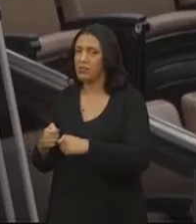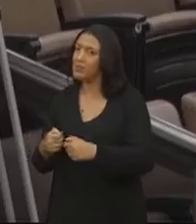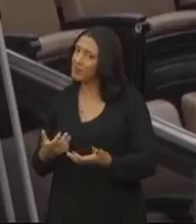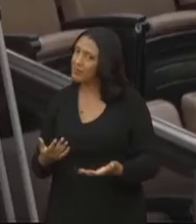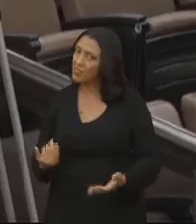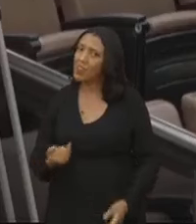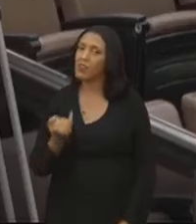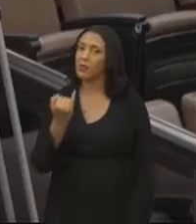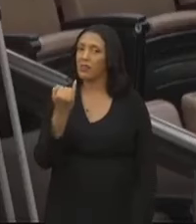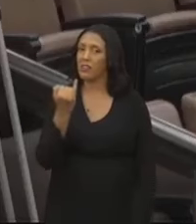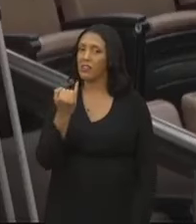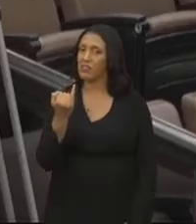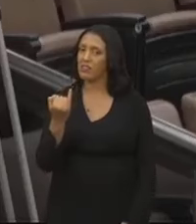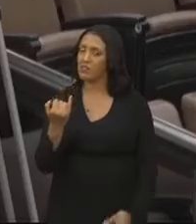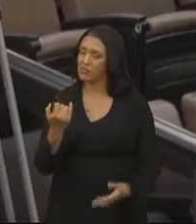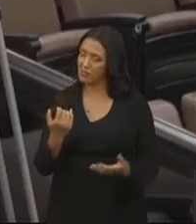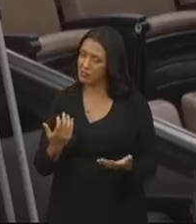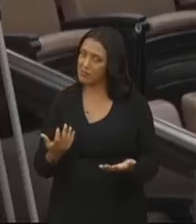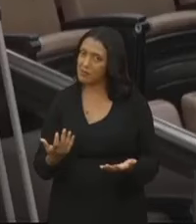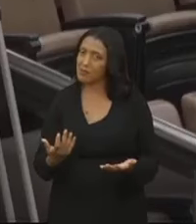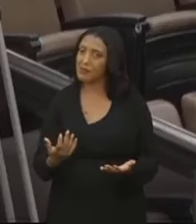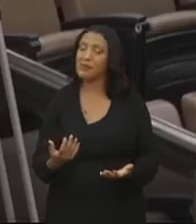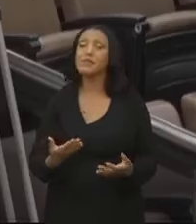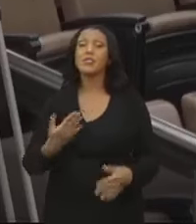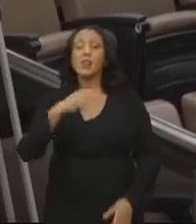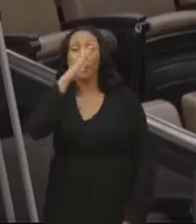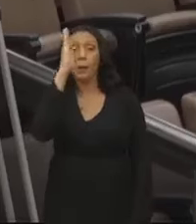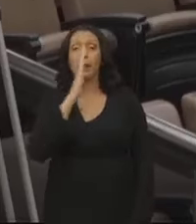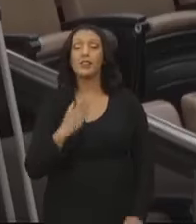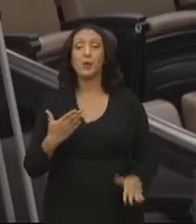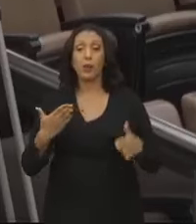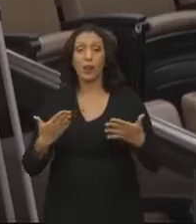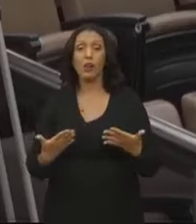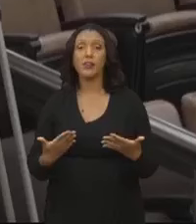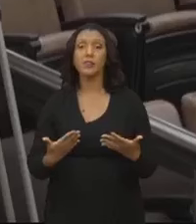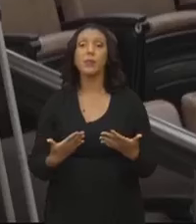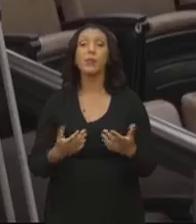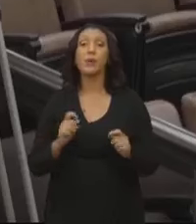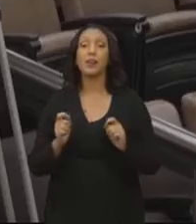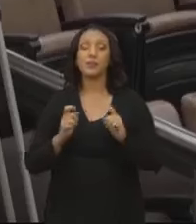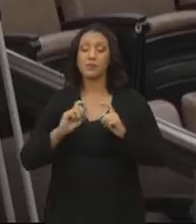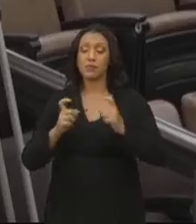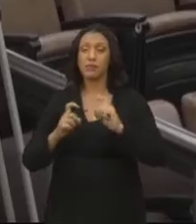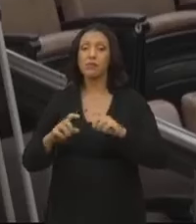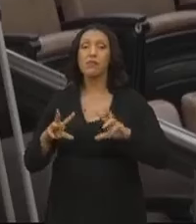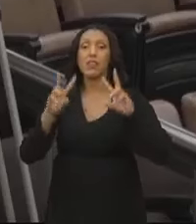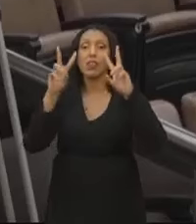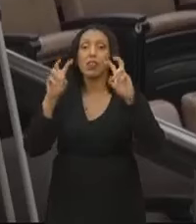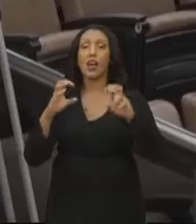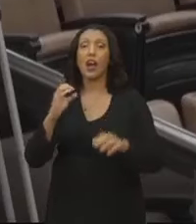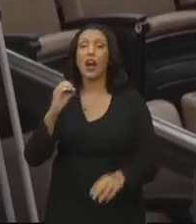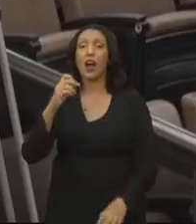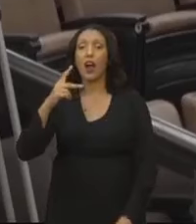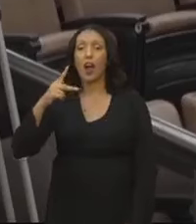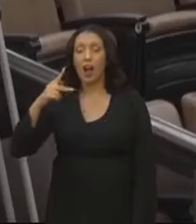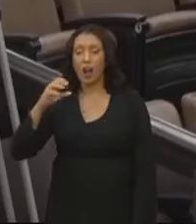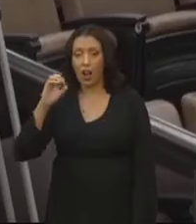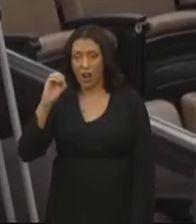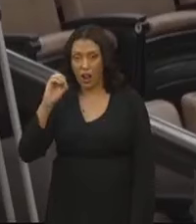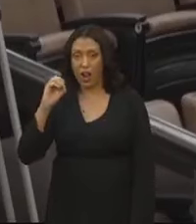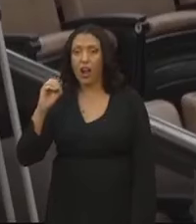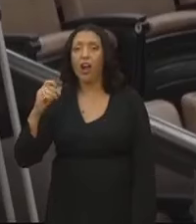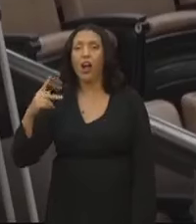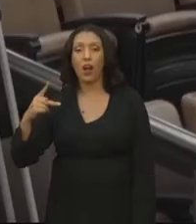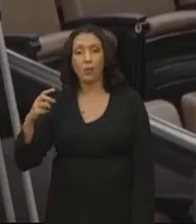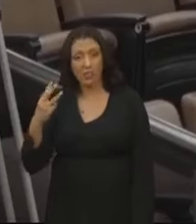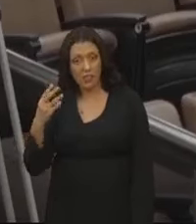vivendo, a realidade da humanidade a nível de todo mundo. Se a gente não unir o poder